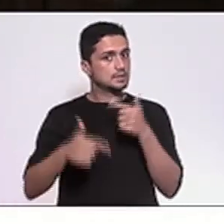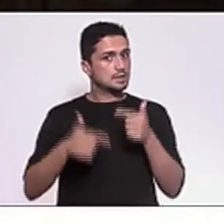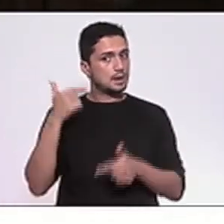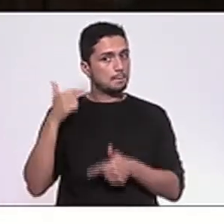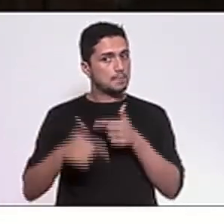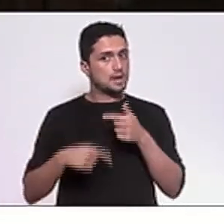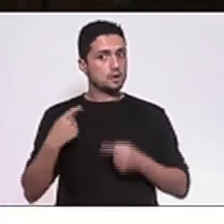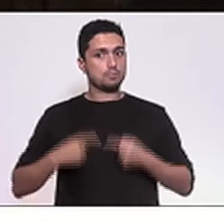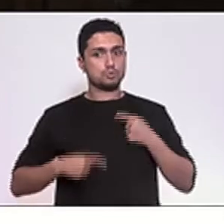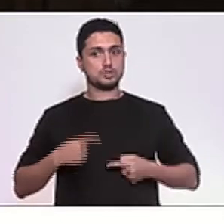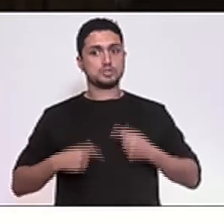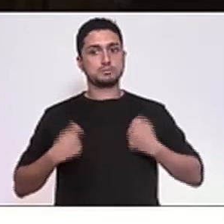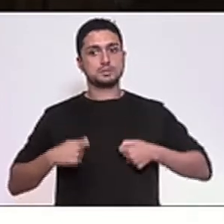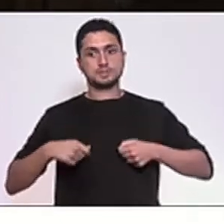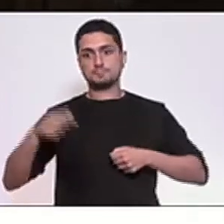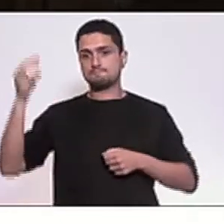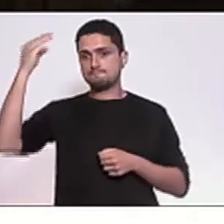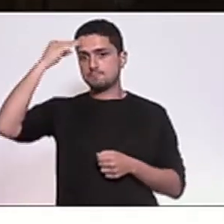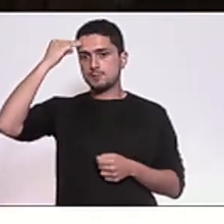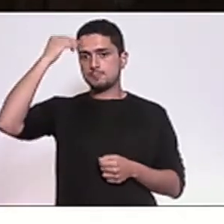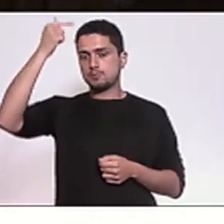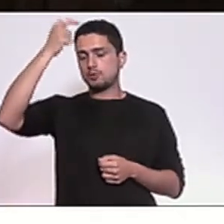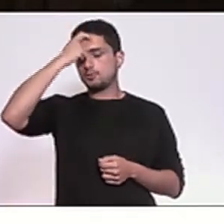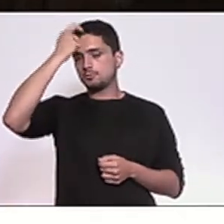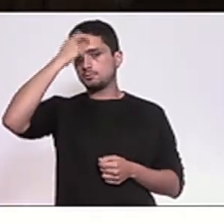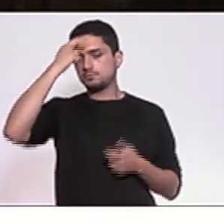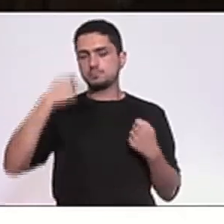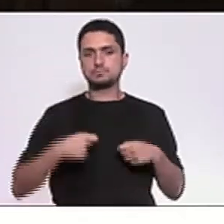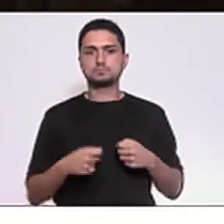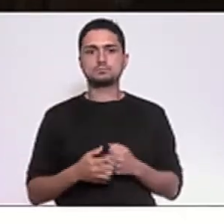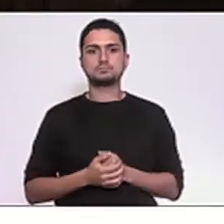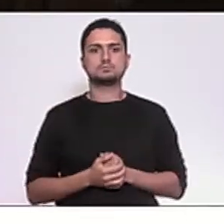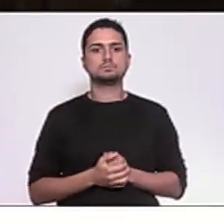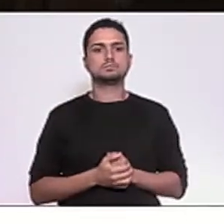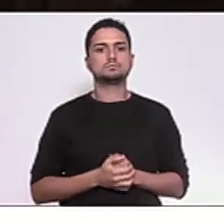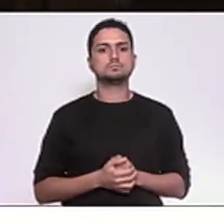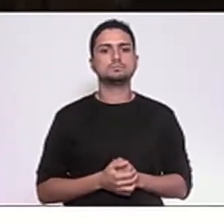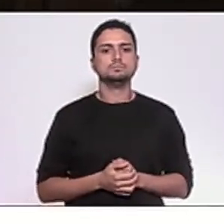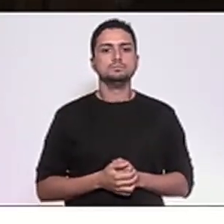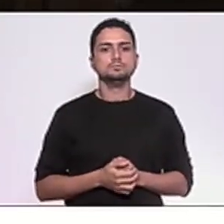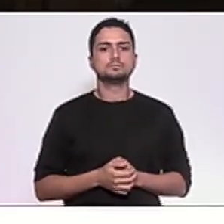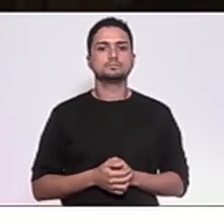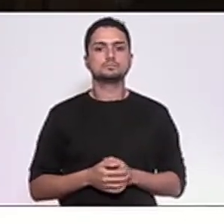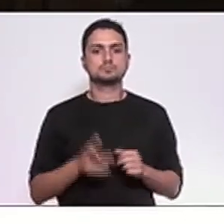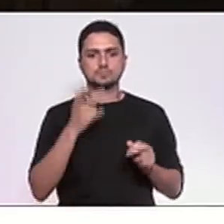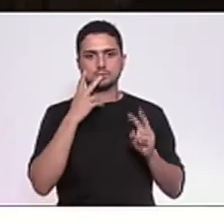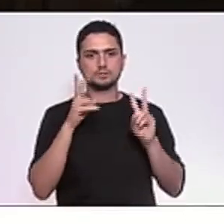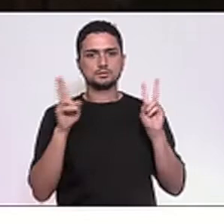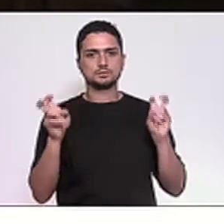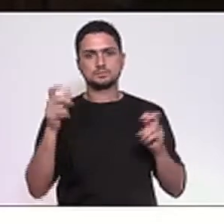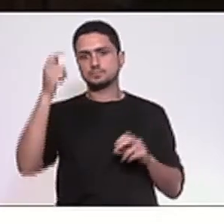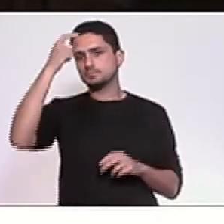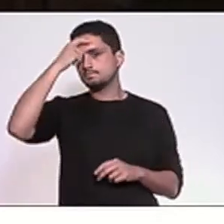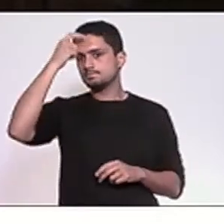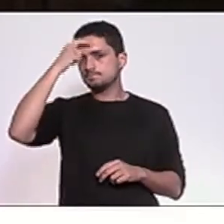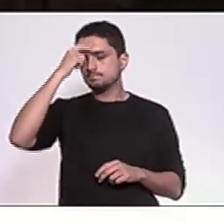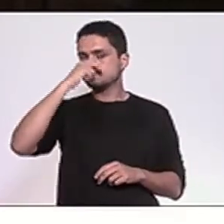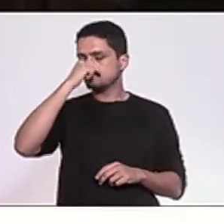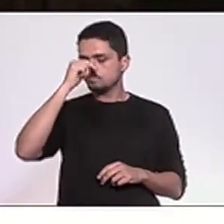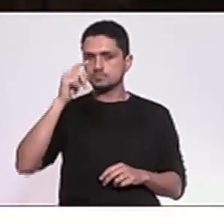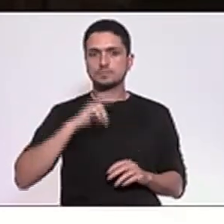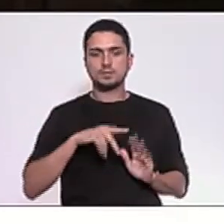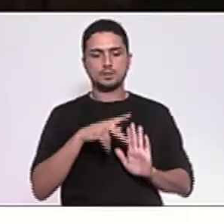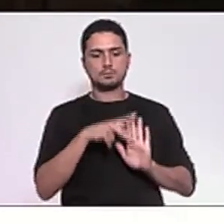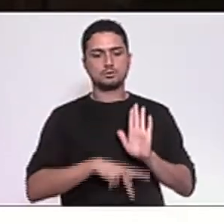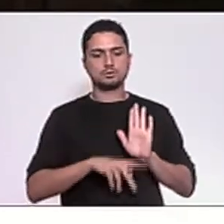ter memória. E falando nisso, senhora deputada, falar em memória, temos aqui um